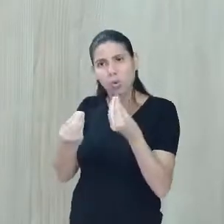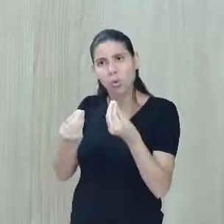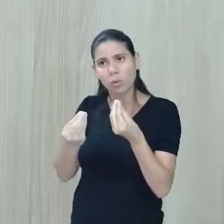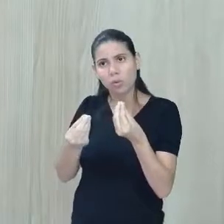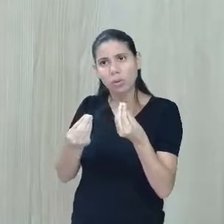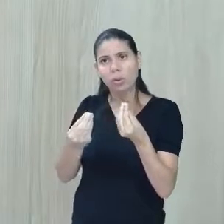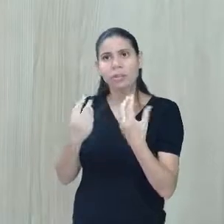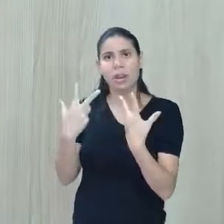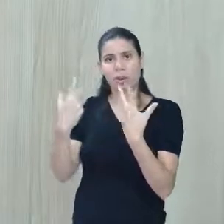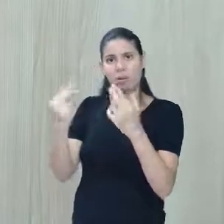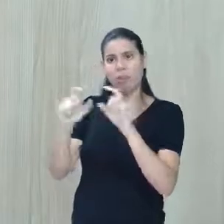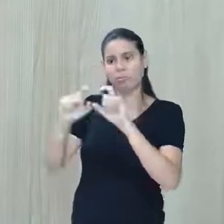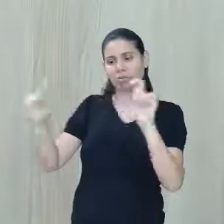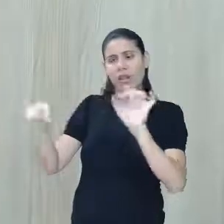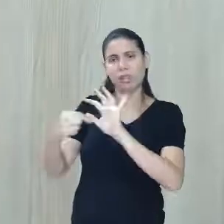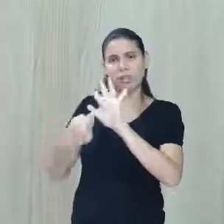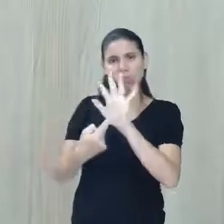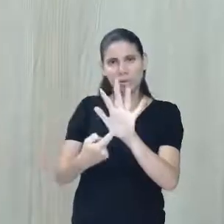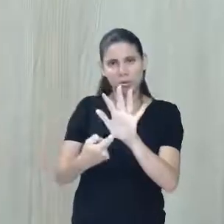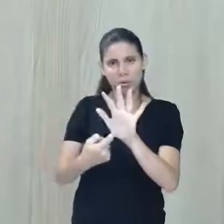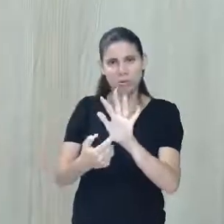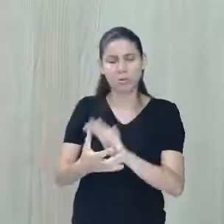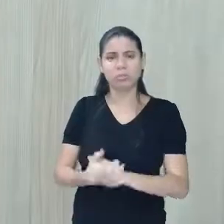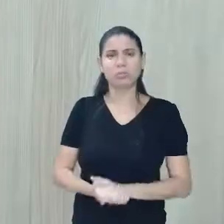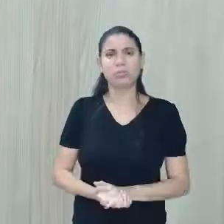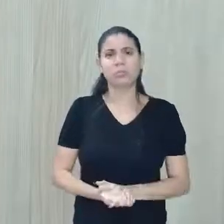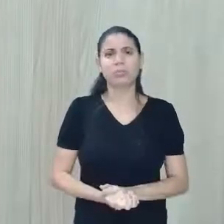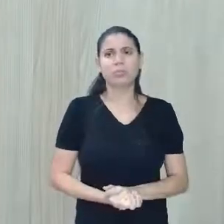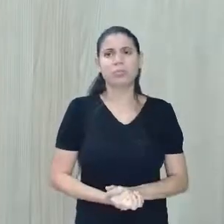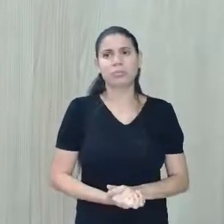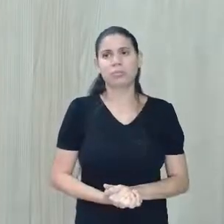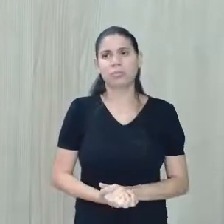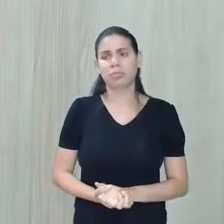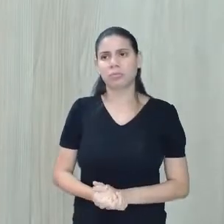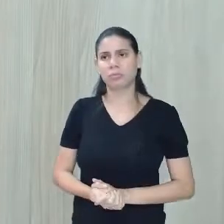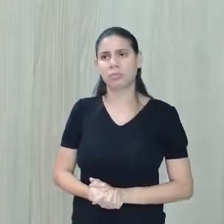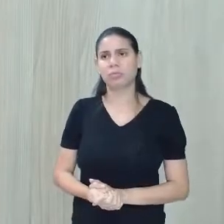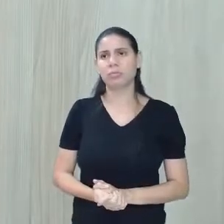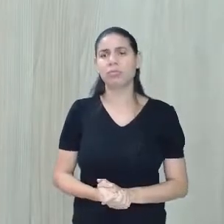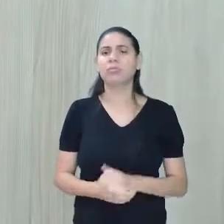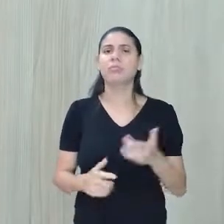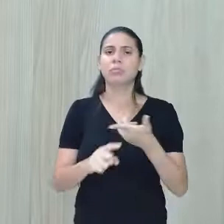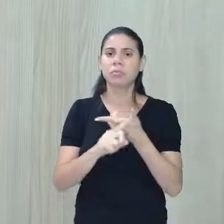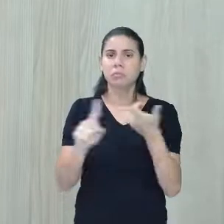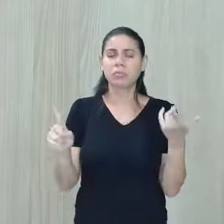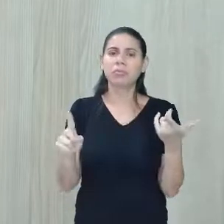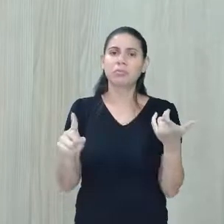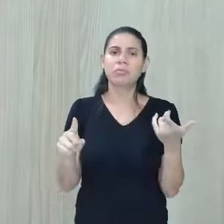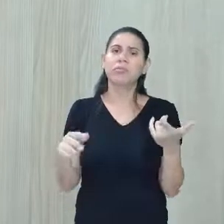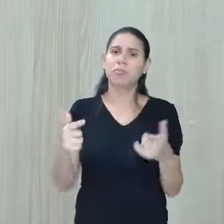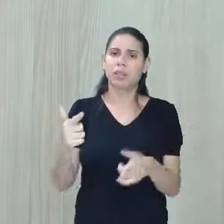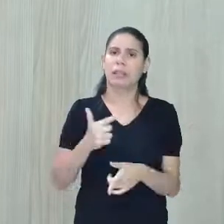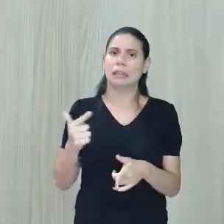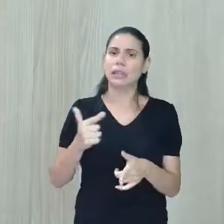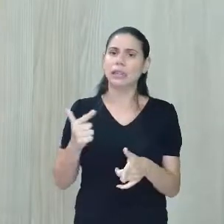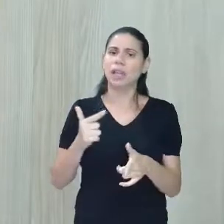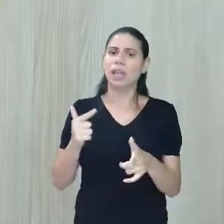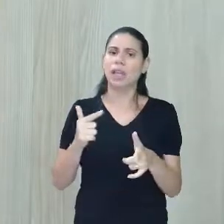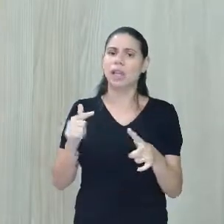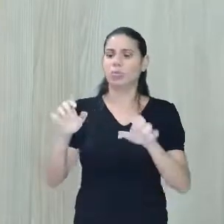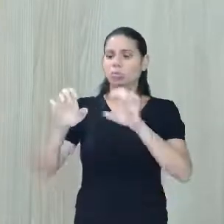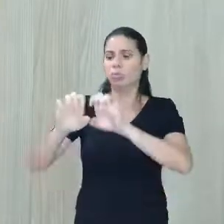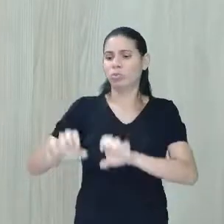do you want anything? Do you want qualquer coisa, né? Everything. Mas aí, existe uma forma,